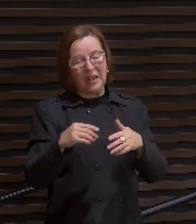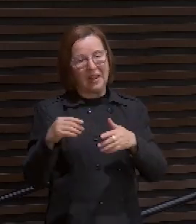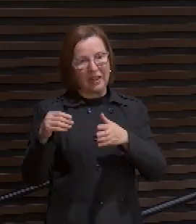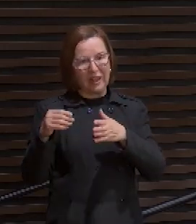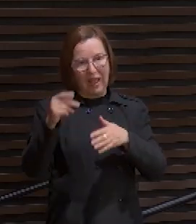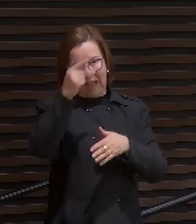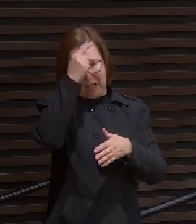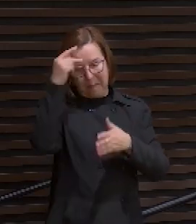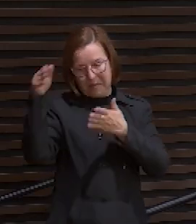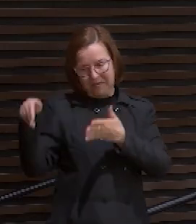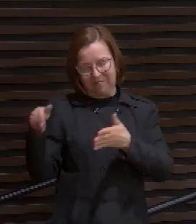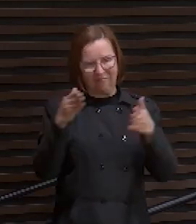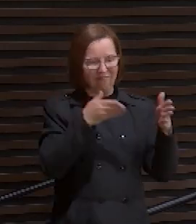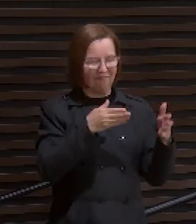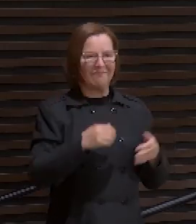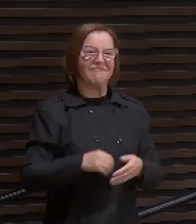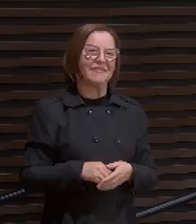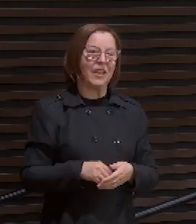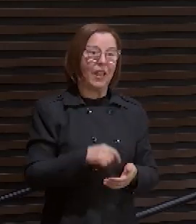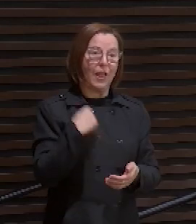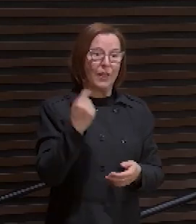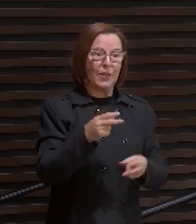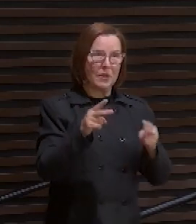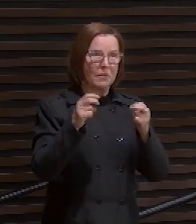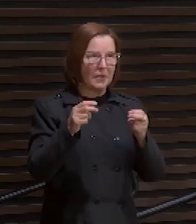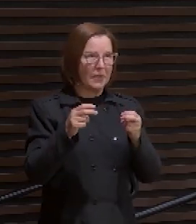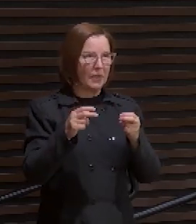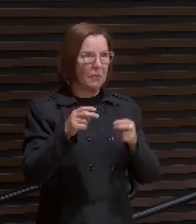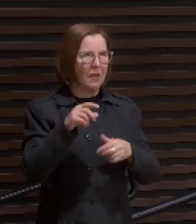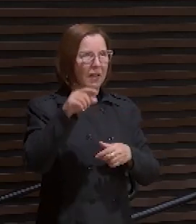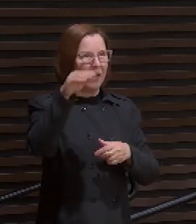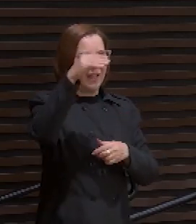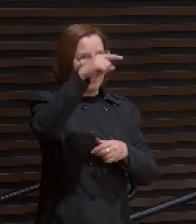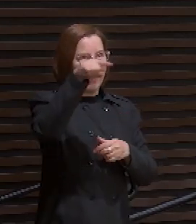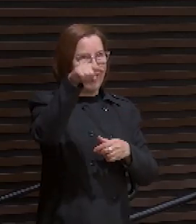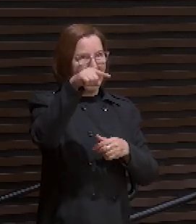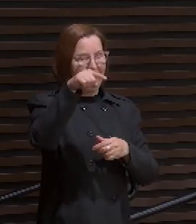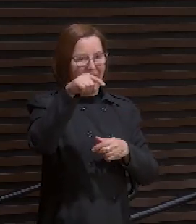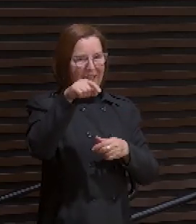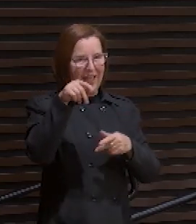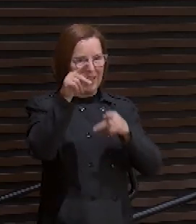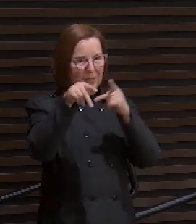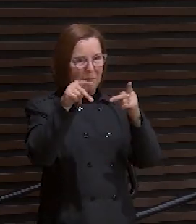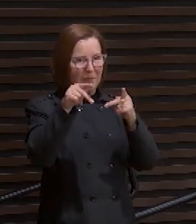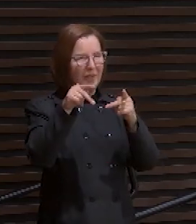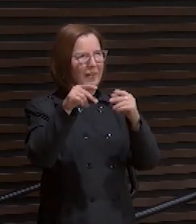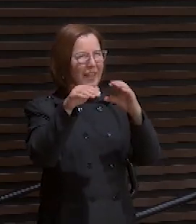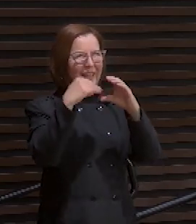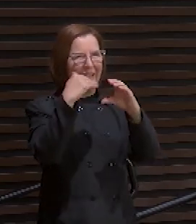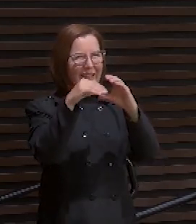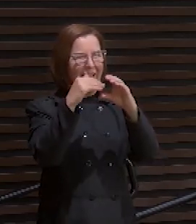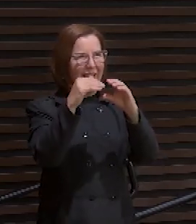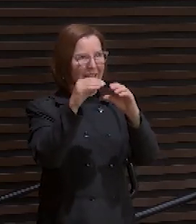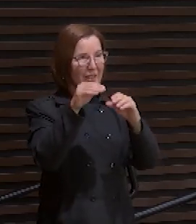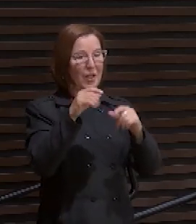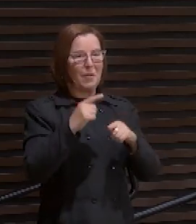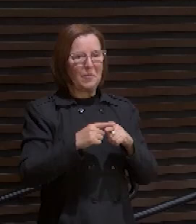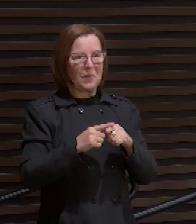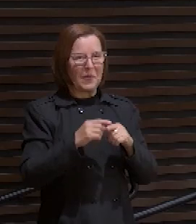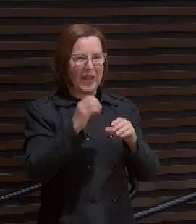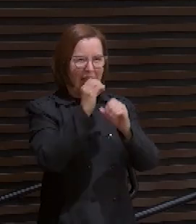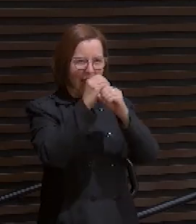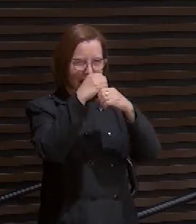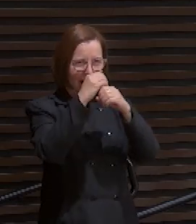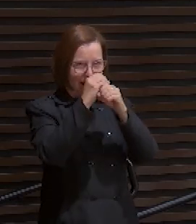cima, eles veem aqueles que ficam mandando recadinhos, eles gravam, metem a câmera lá embaixo, pega